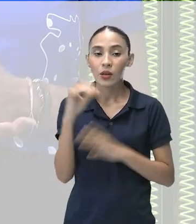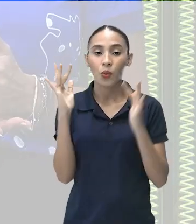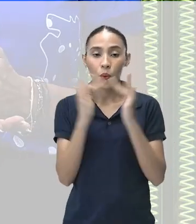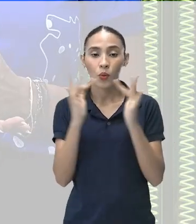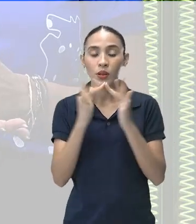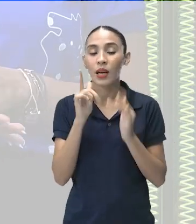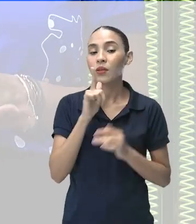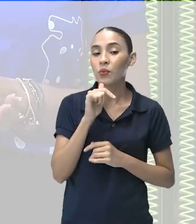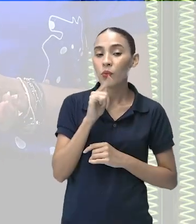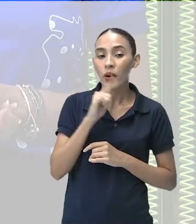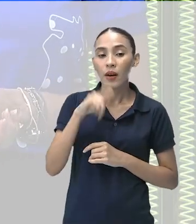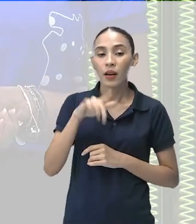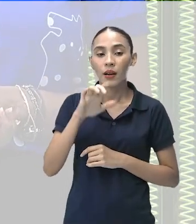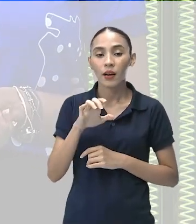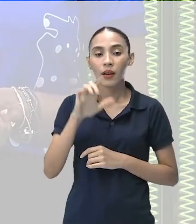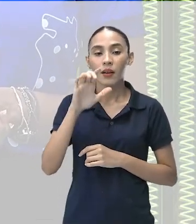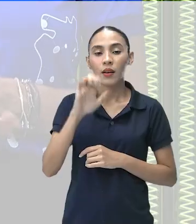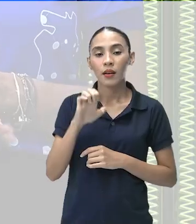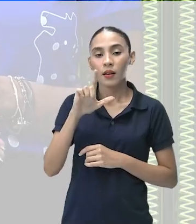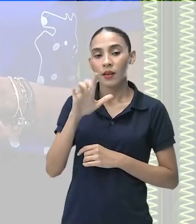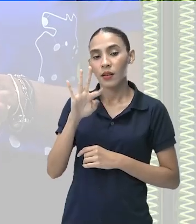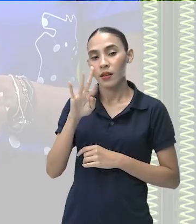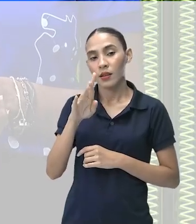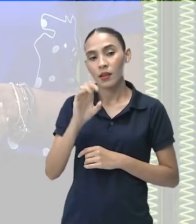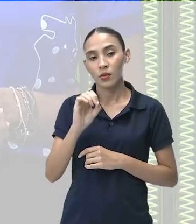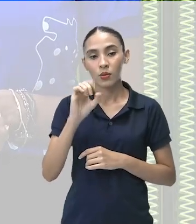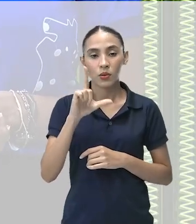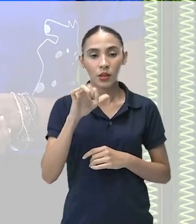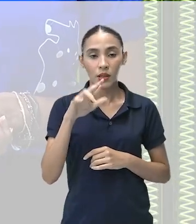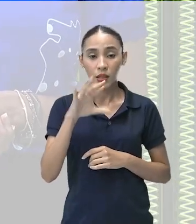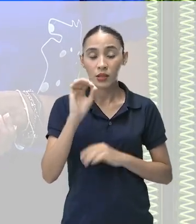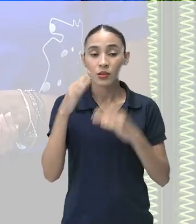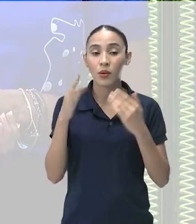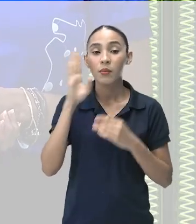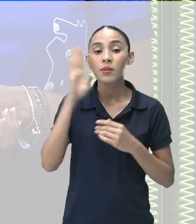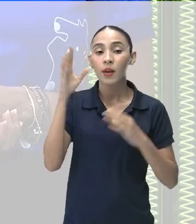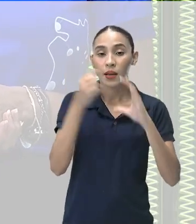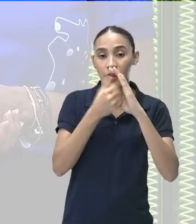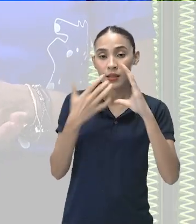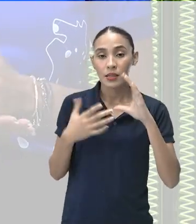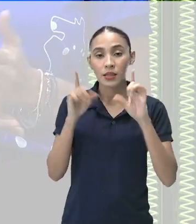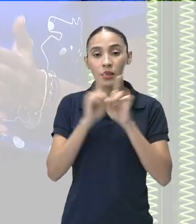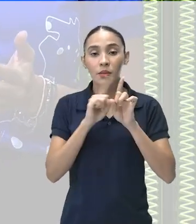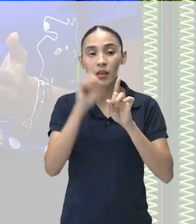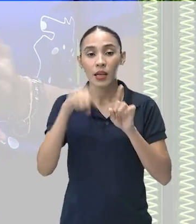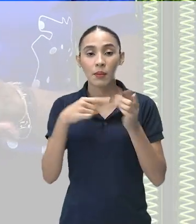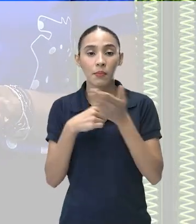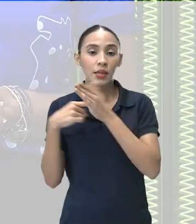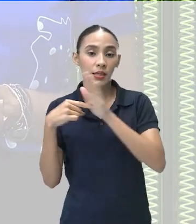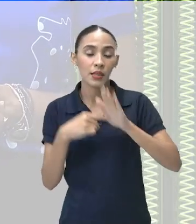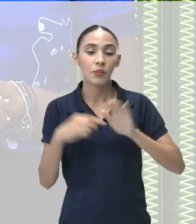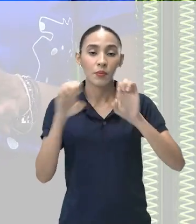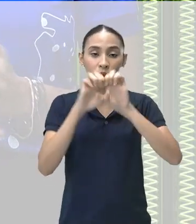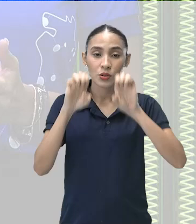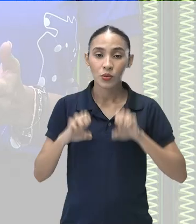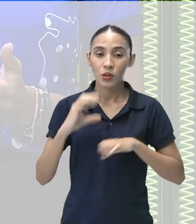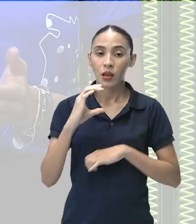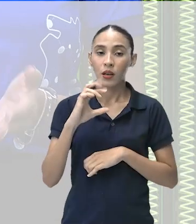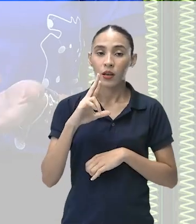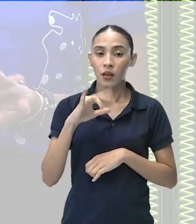em água, ou seja, são eletrolíticos. E as principais características deles são também, apresentam uma